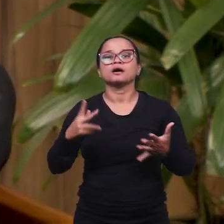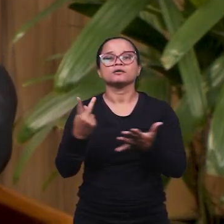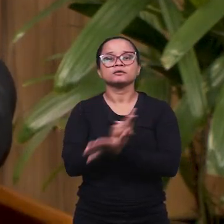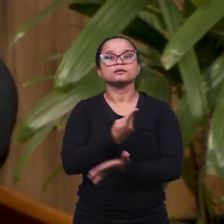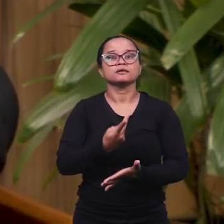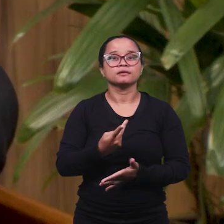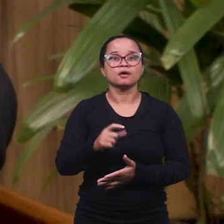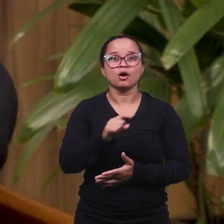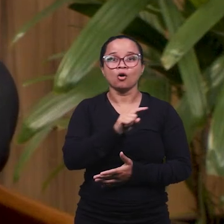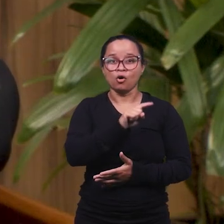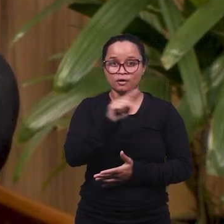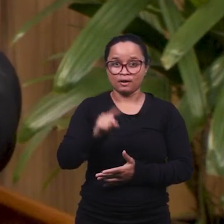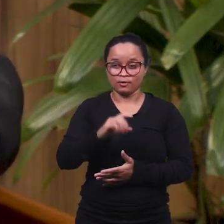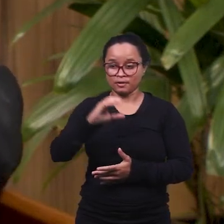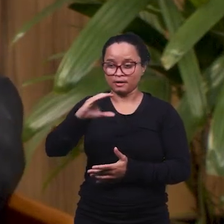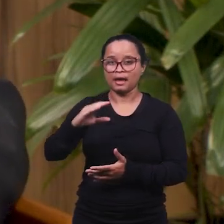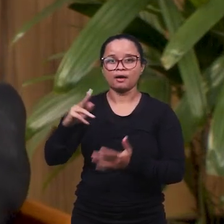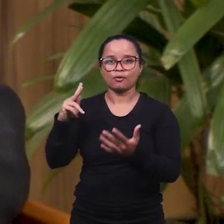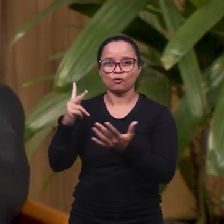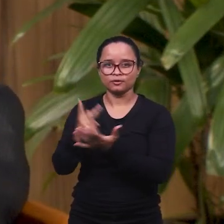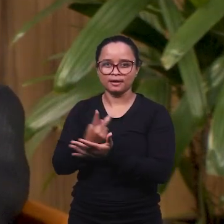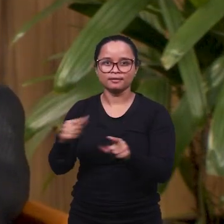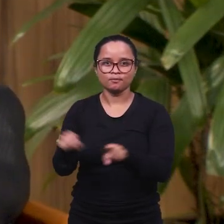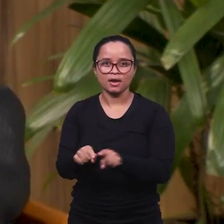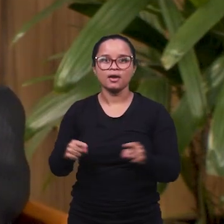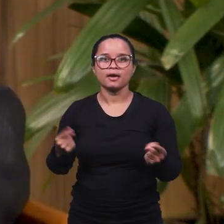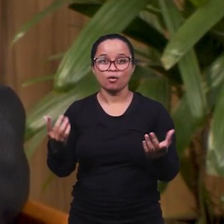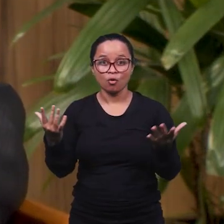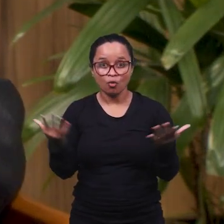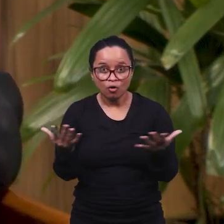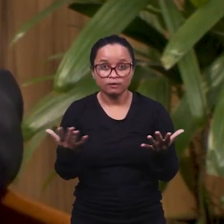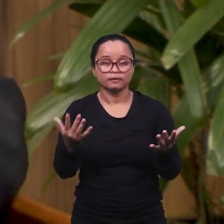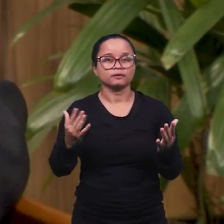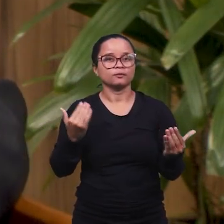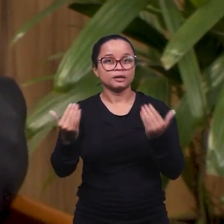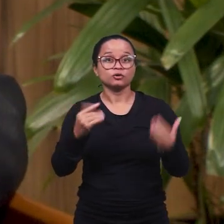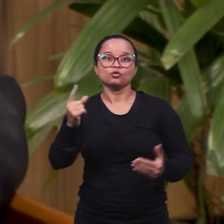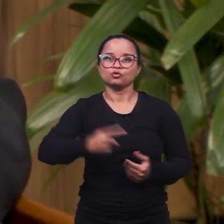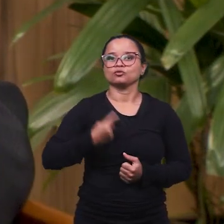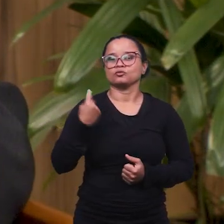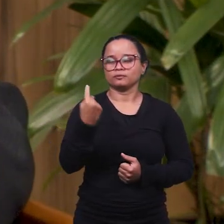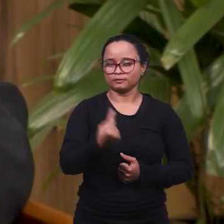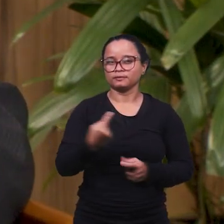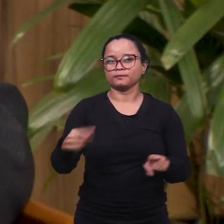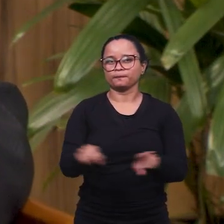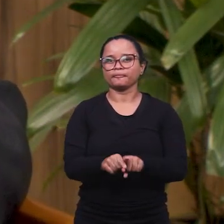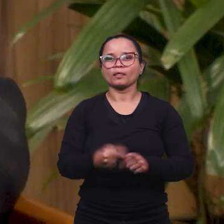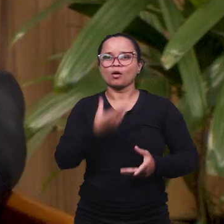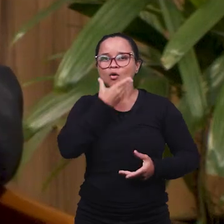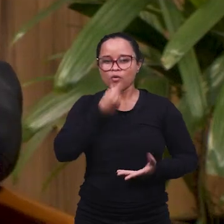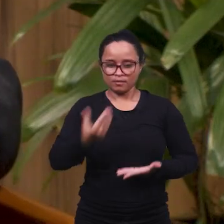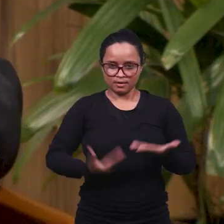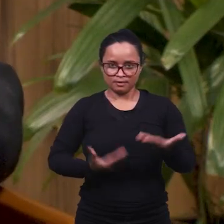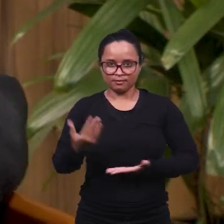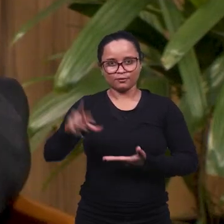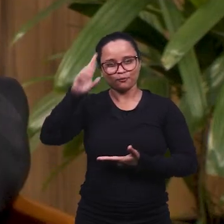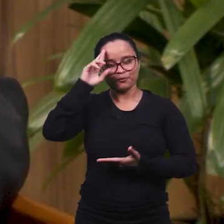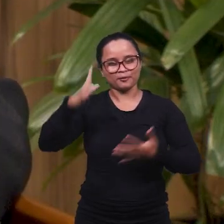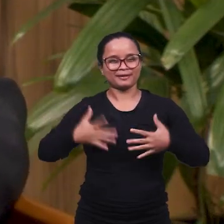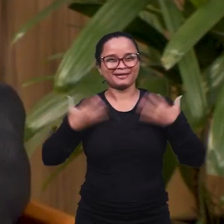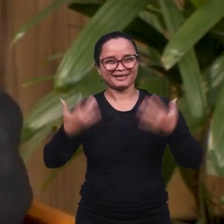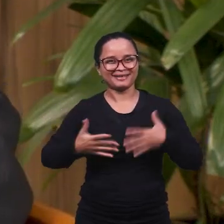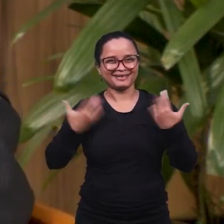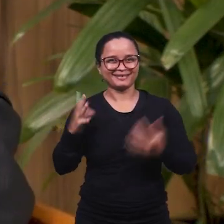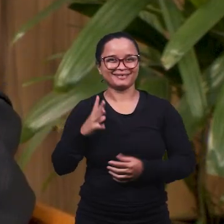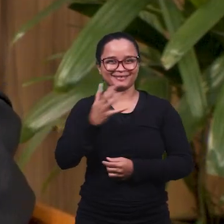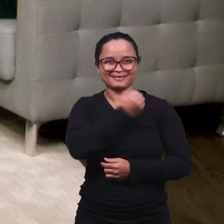com Zacarias acontece nos nossos dias. São esses homens cheios do Espírito Santo, de alegria, servindo ao Senhor, vivendo do milagre